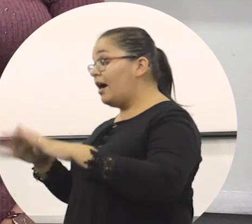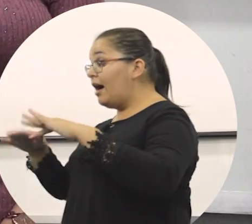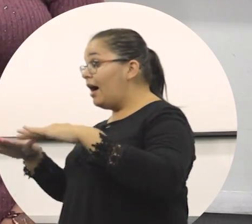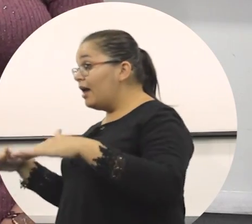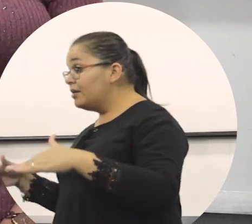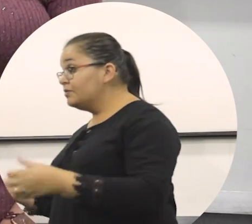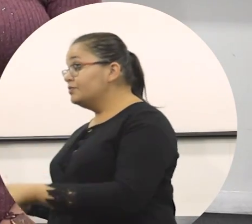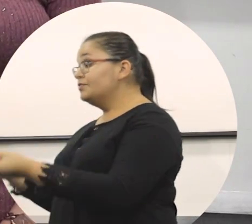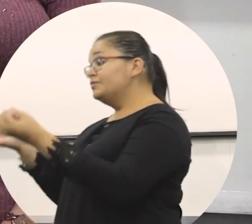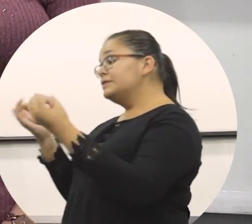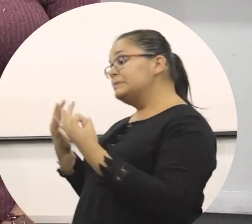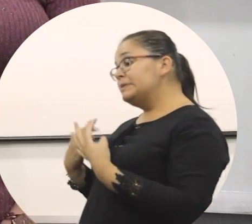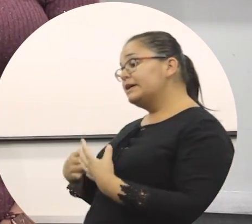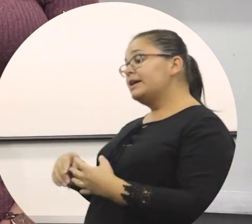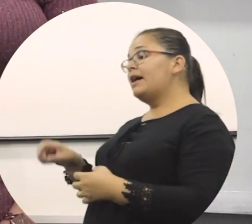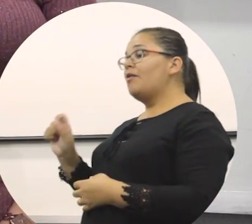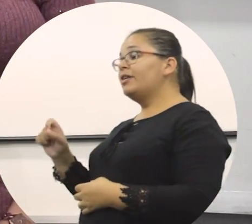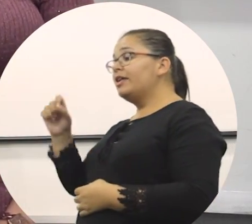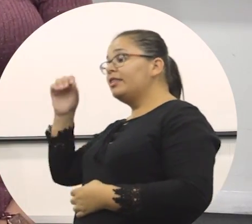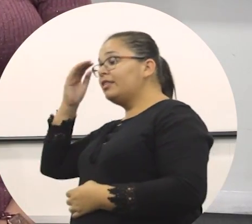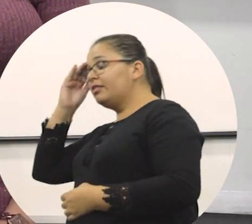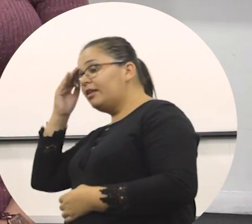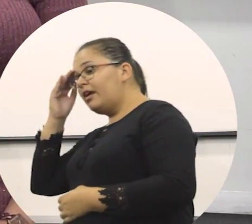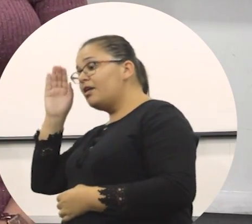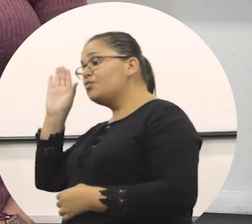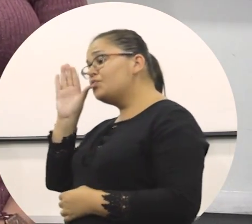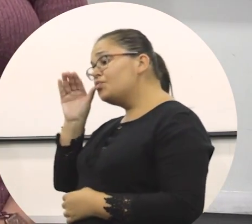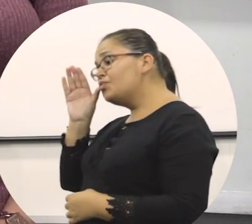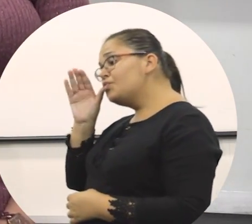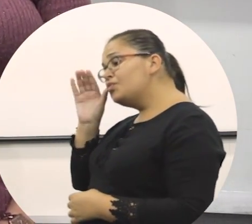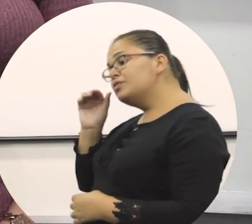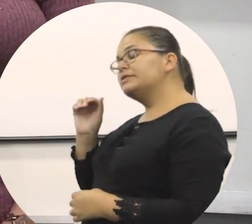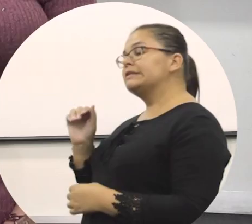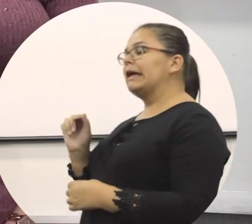histórias, curiosidades, manusear o suporte,